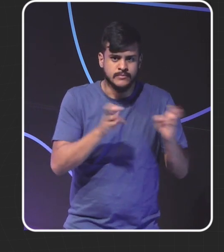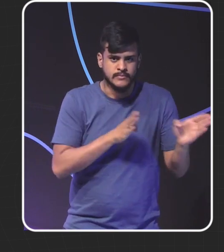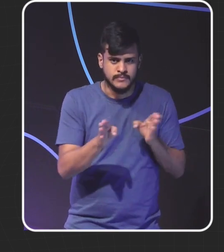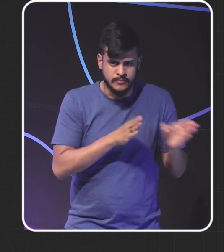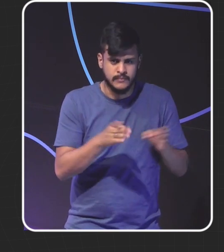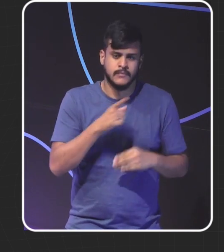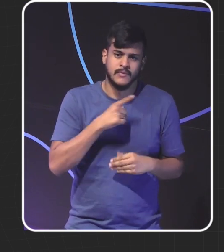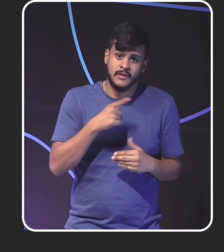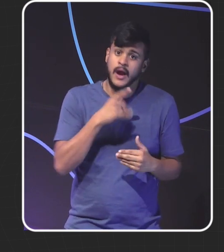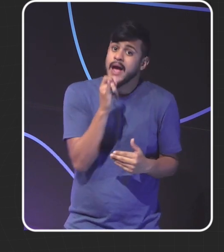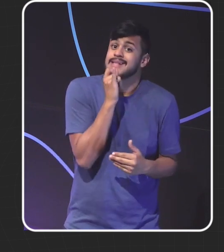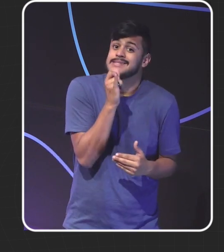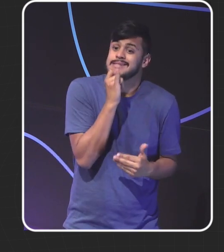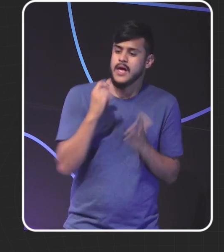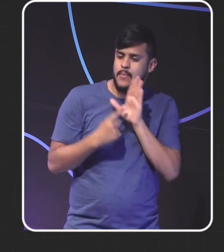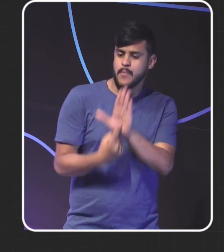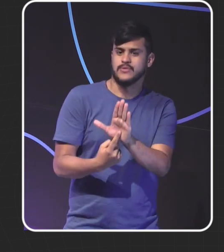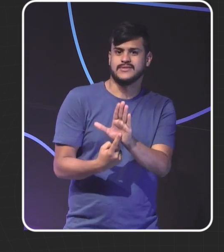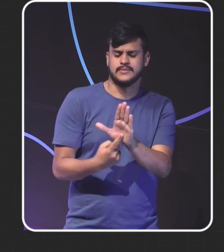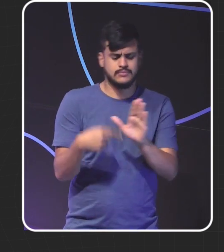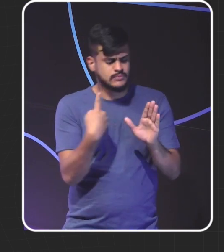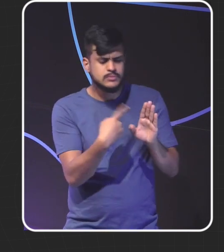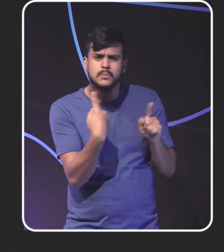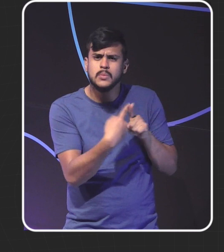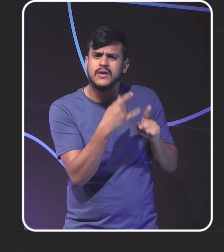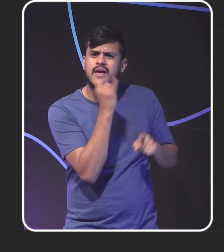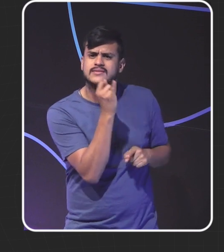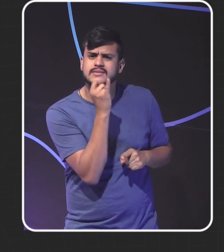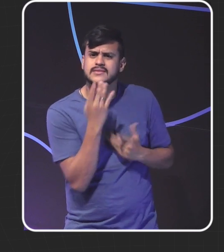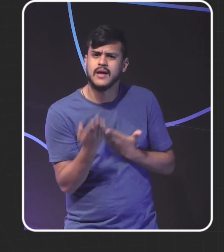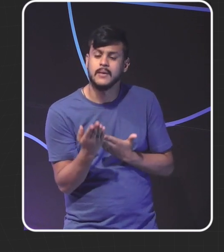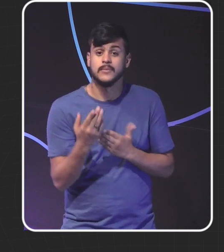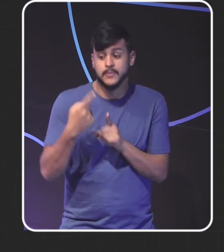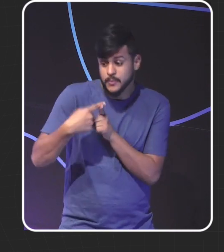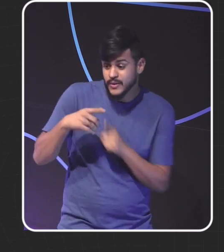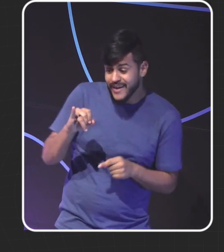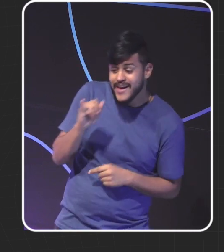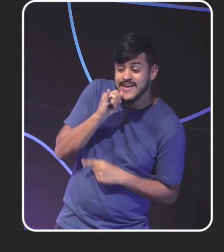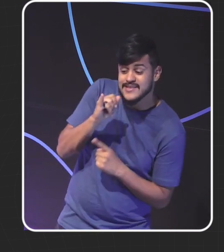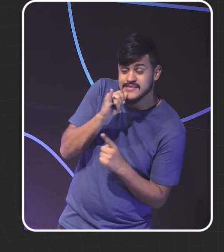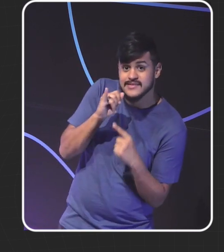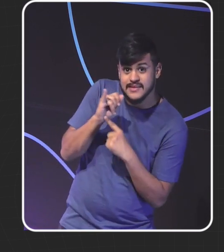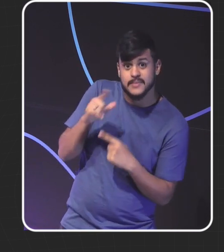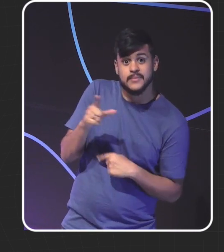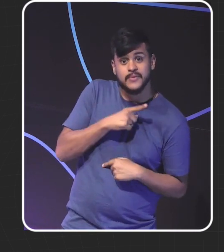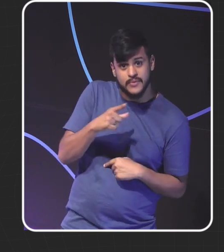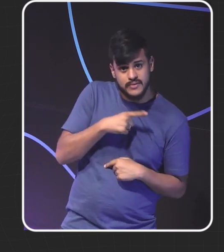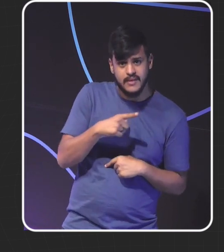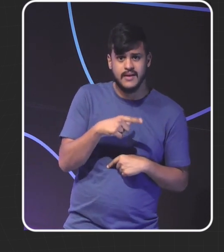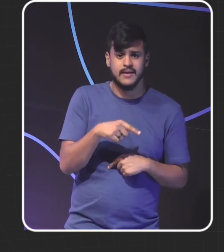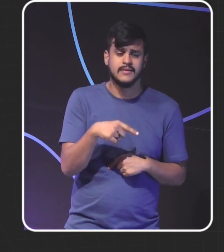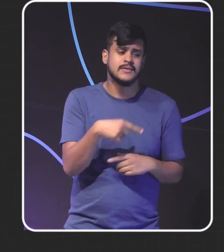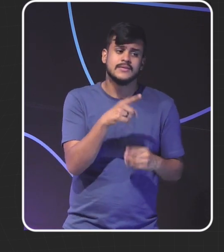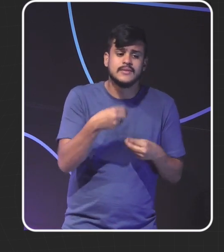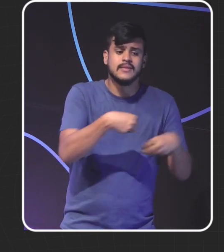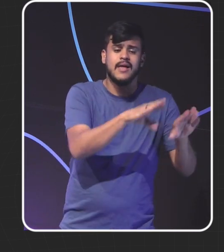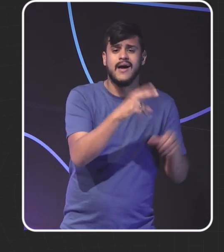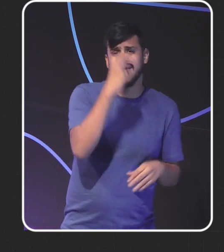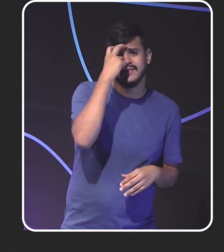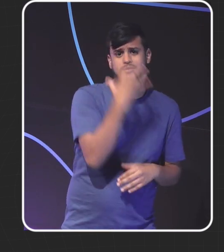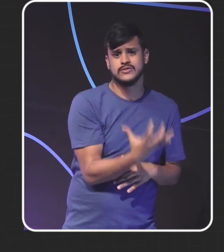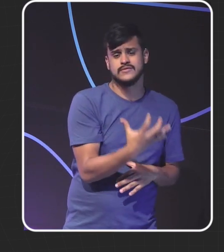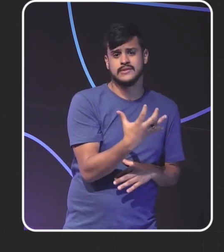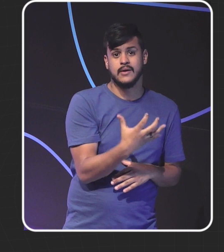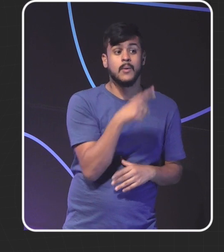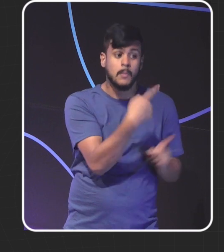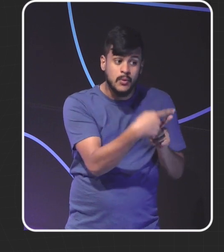acessibilidade com exemplos. Por quê? Com isso, né, mesmo porque a IA, né, ela produz conteúdo, mas ela